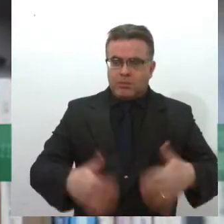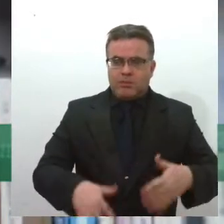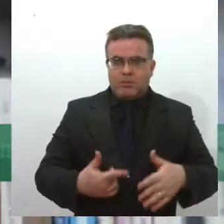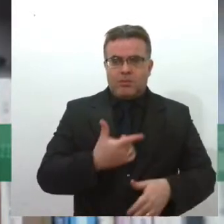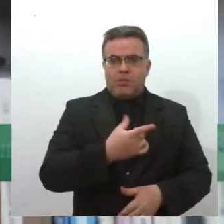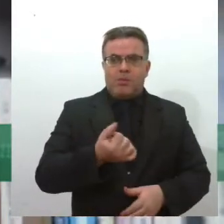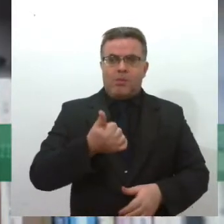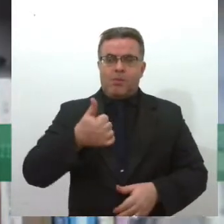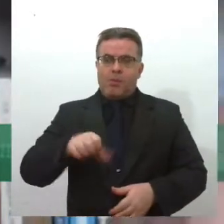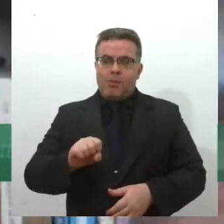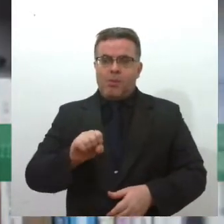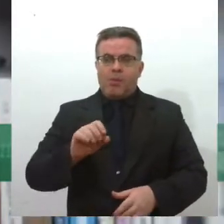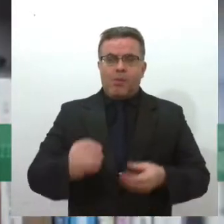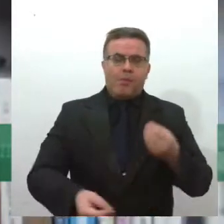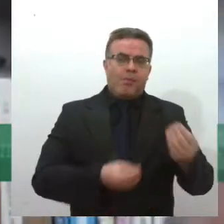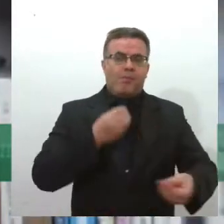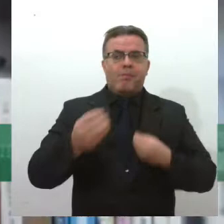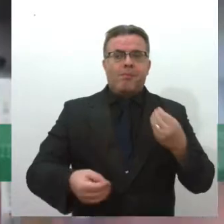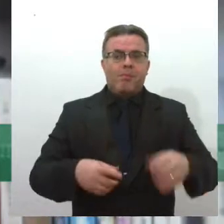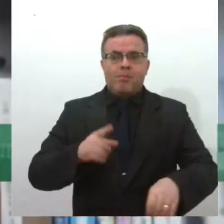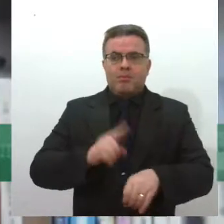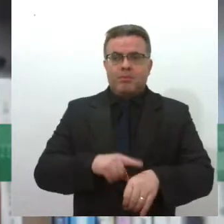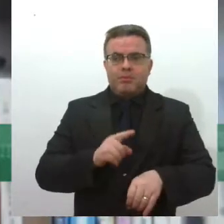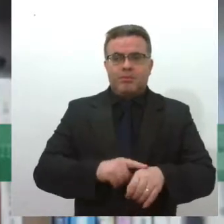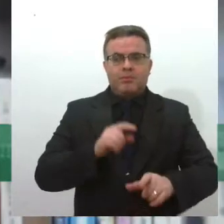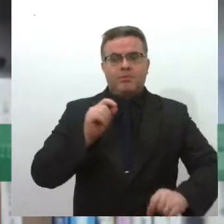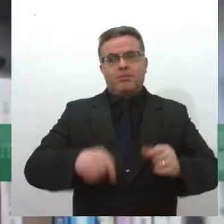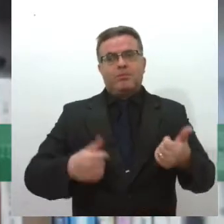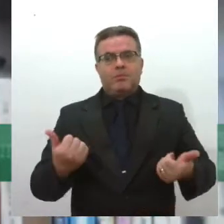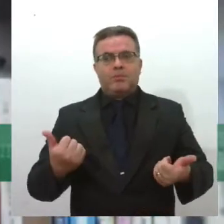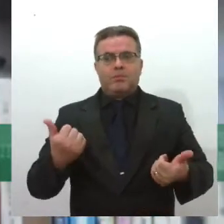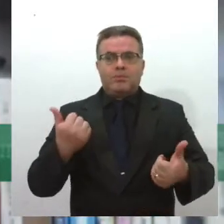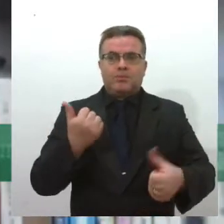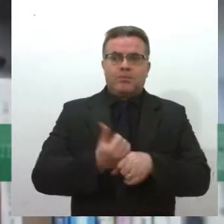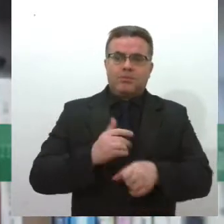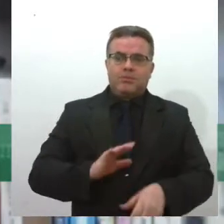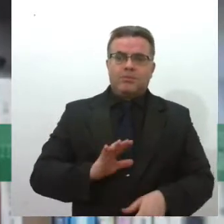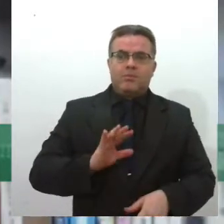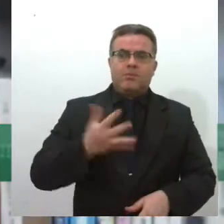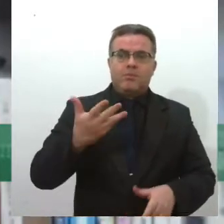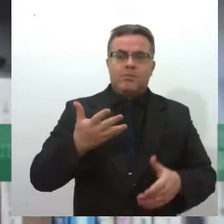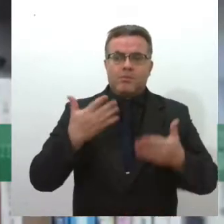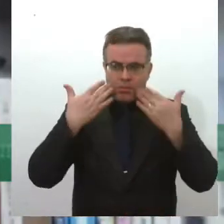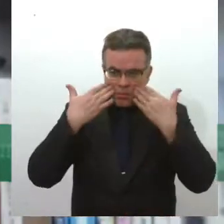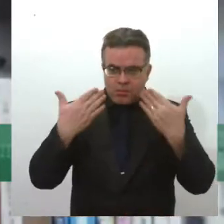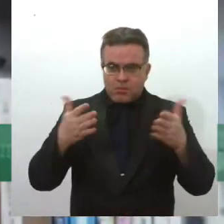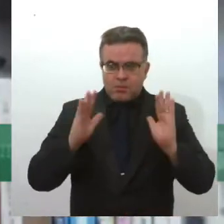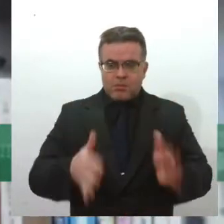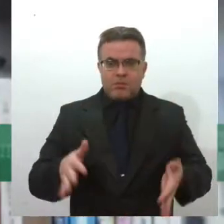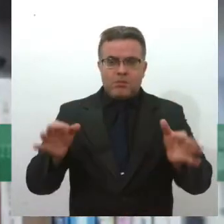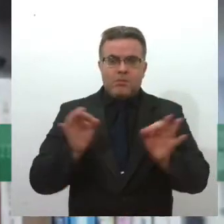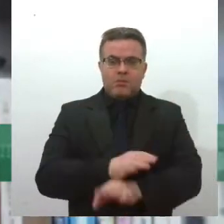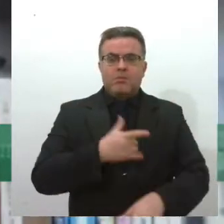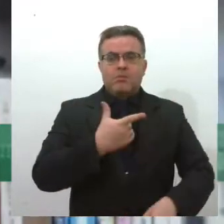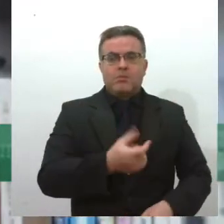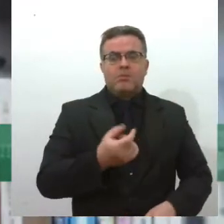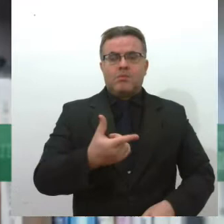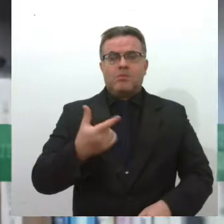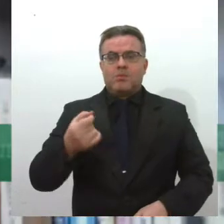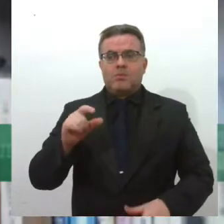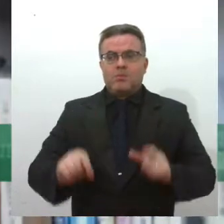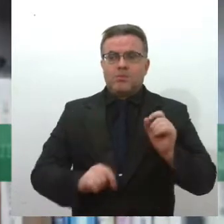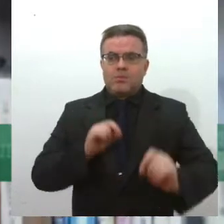10887/2018. Não. A partir do momento em que o substitutivo Zaratini foi apresentado, em 2020, houve uma